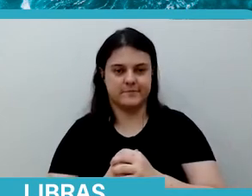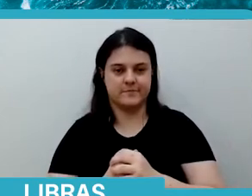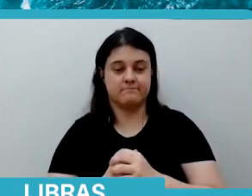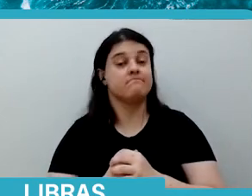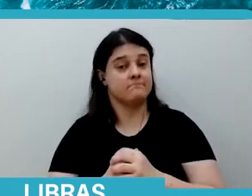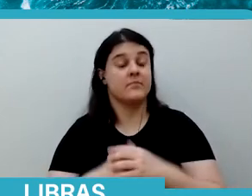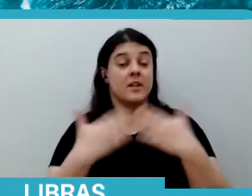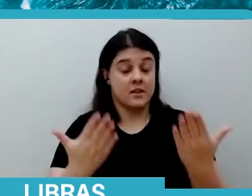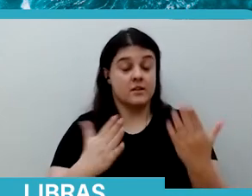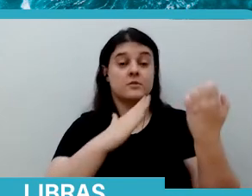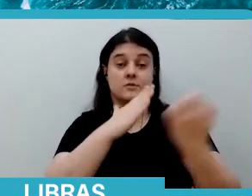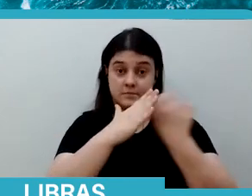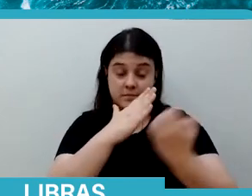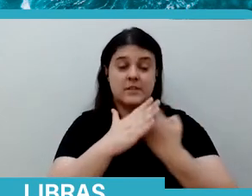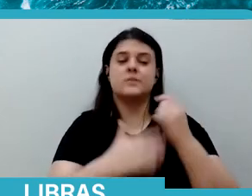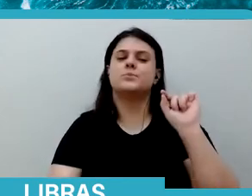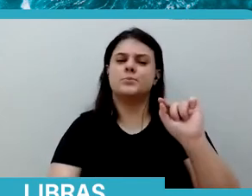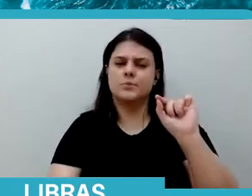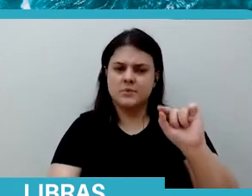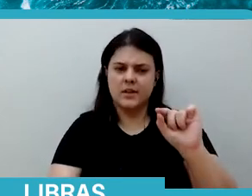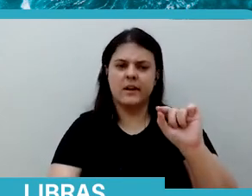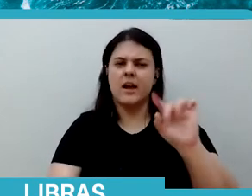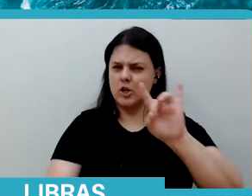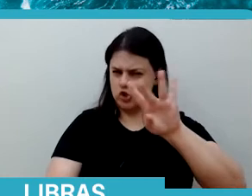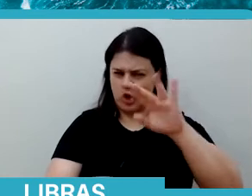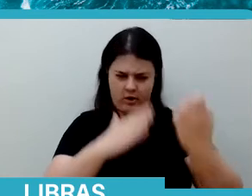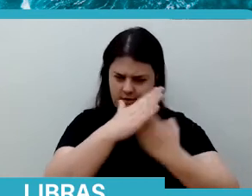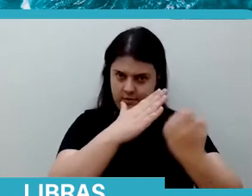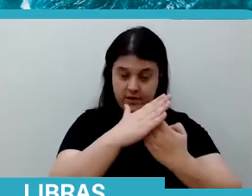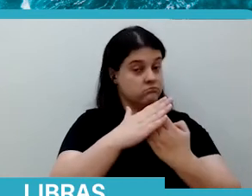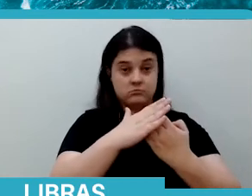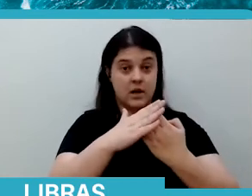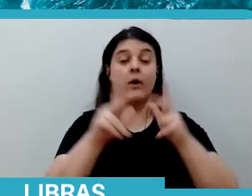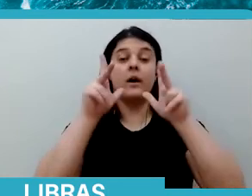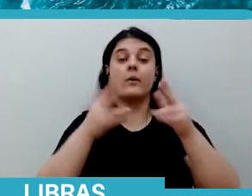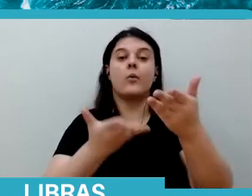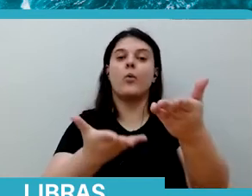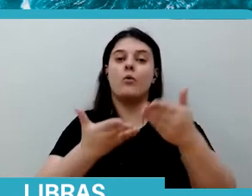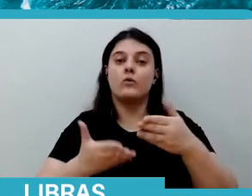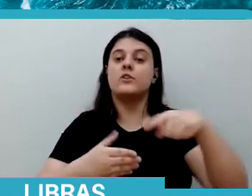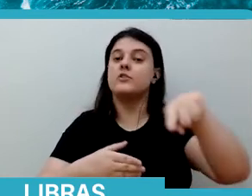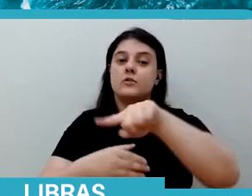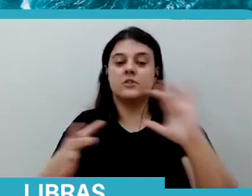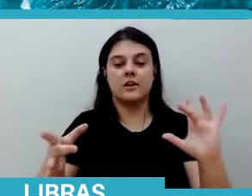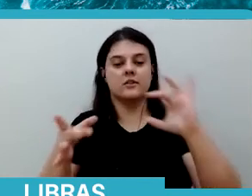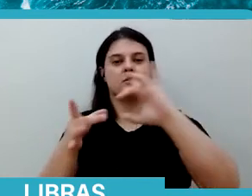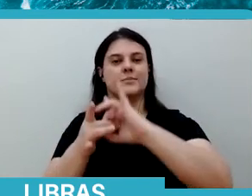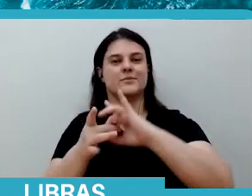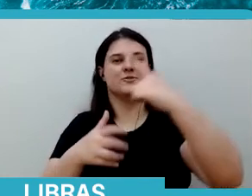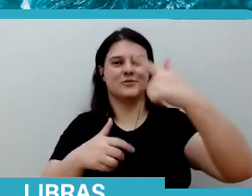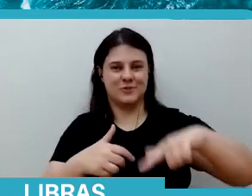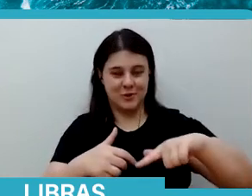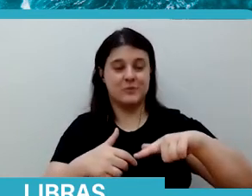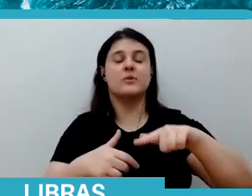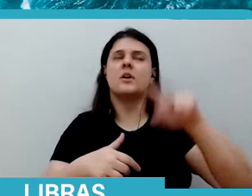e a positivo então é uma muito mais do que uma empresa nela um convite Essa reconexão é ela é um